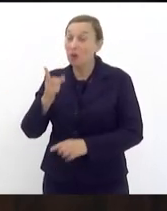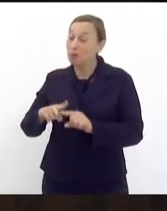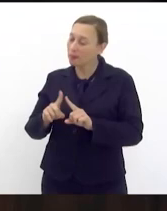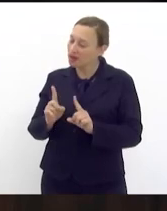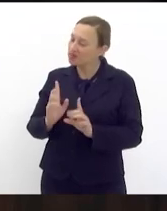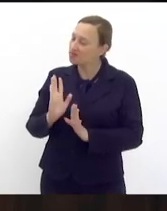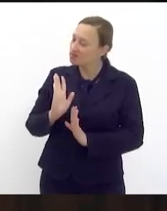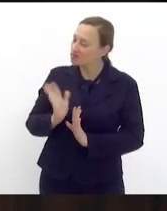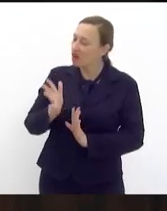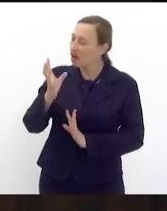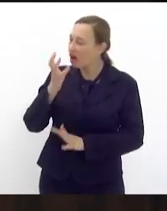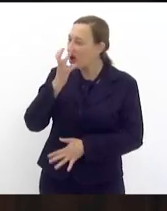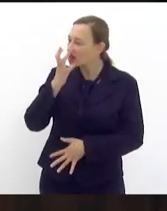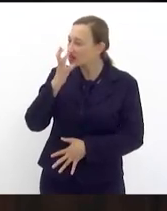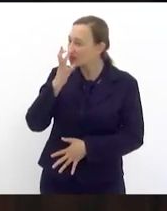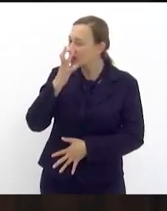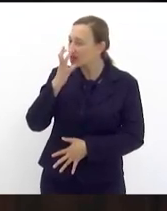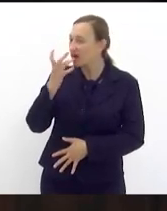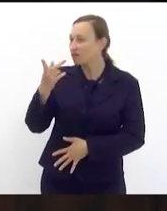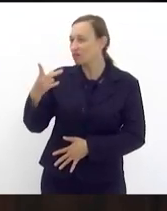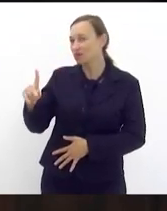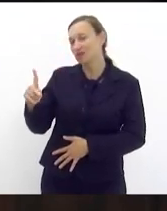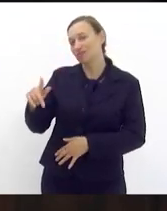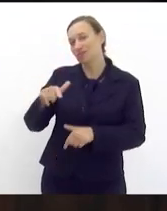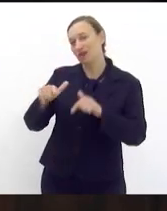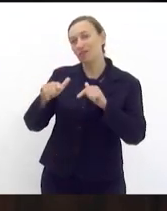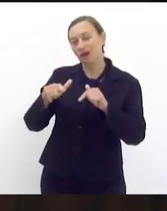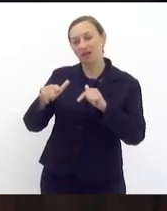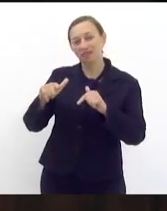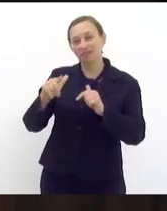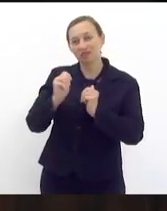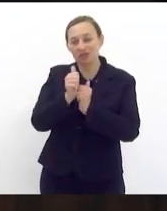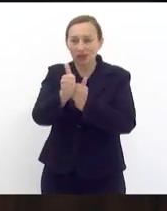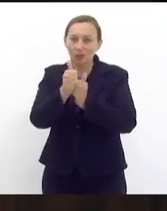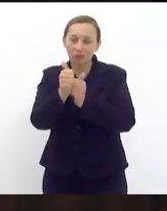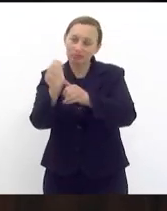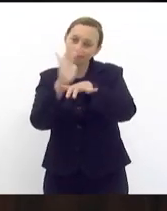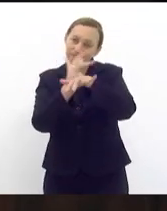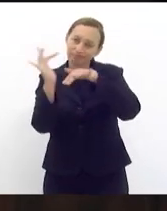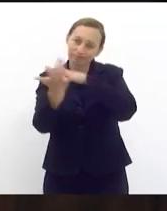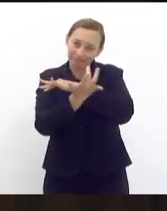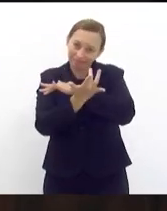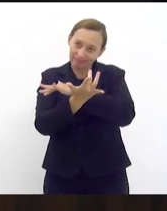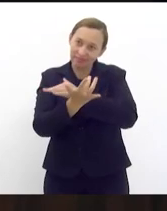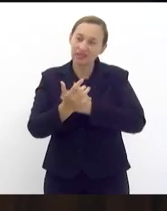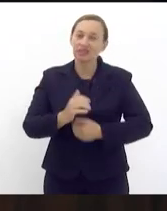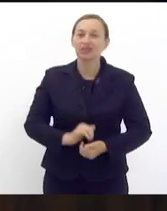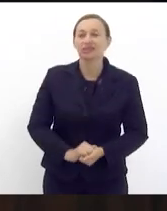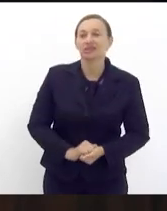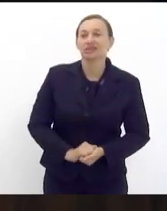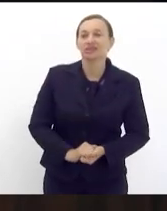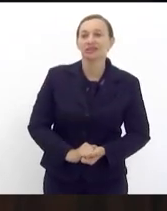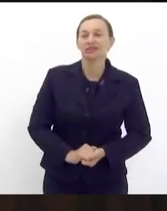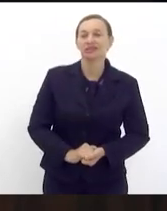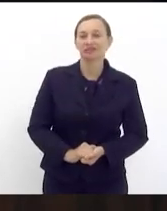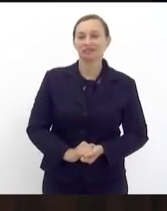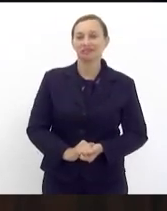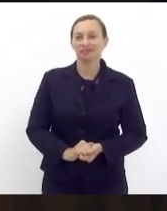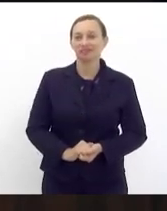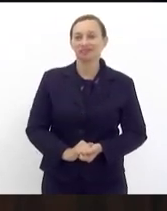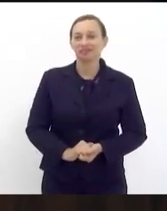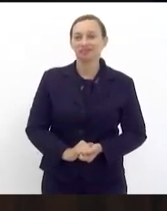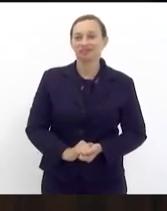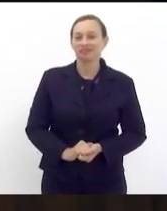já o admirando muito e acompanho nas redes sociais. Eu